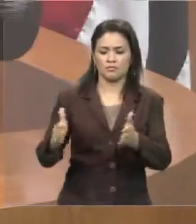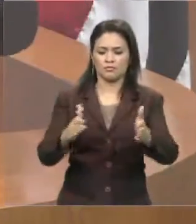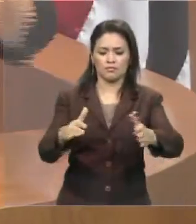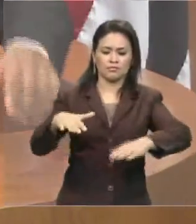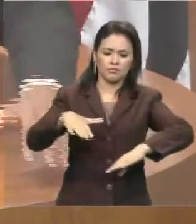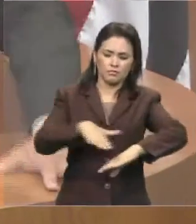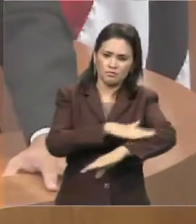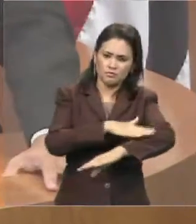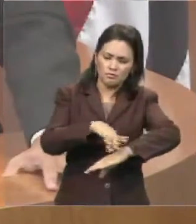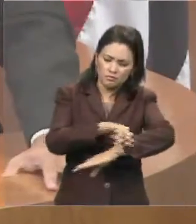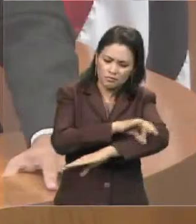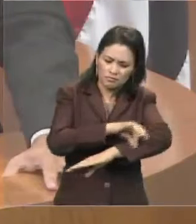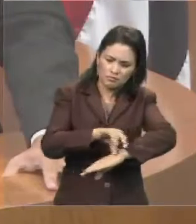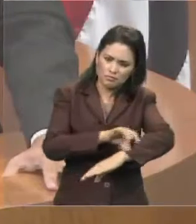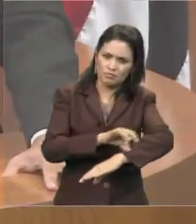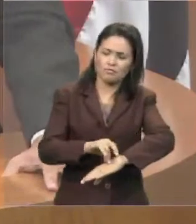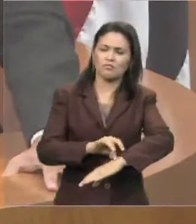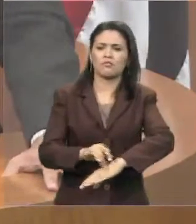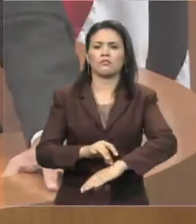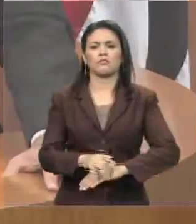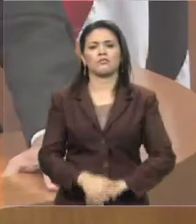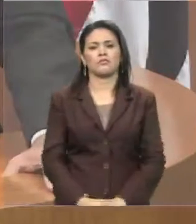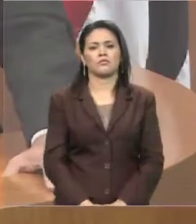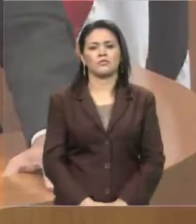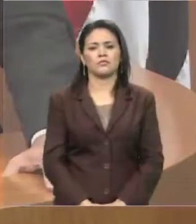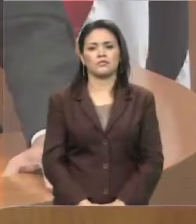lama, isso não é perseguição.